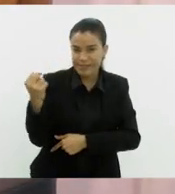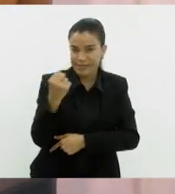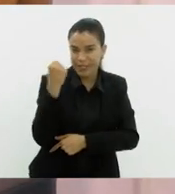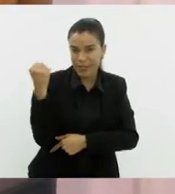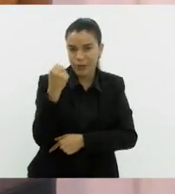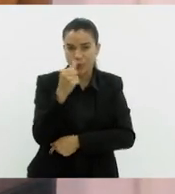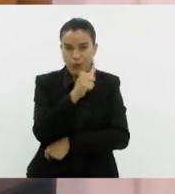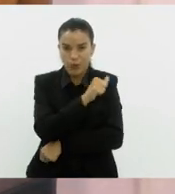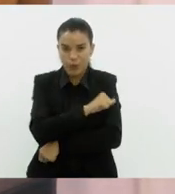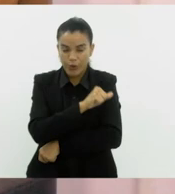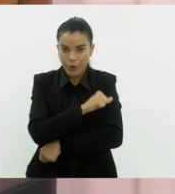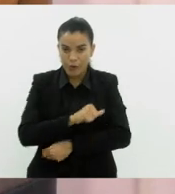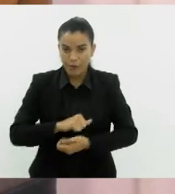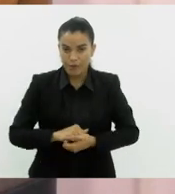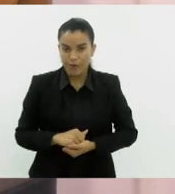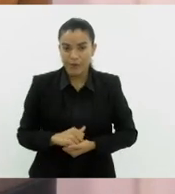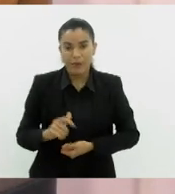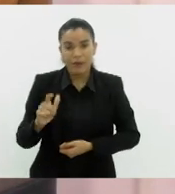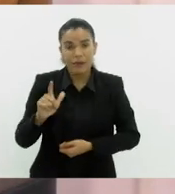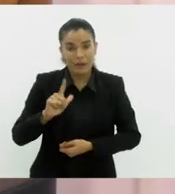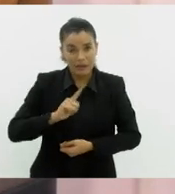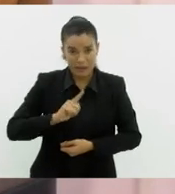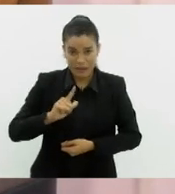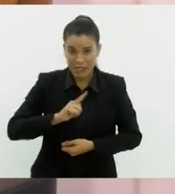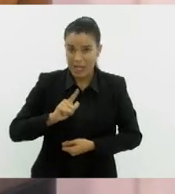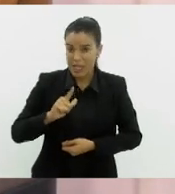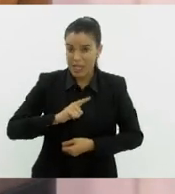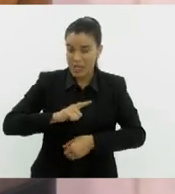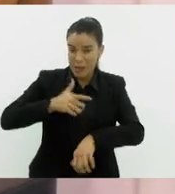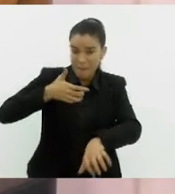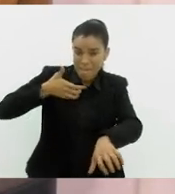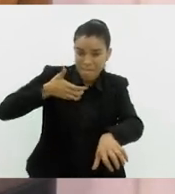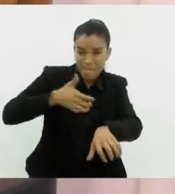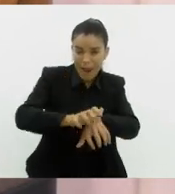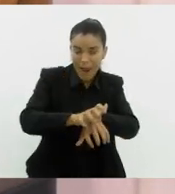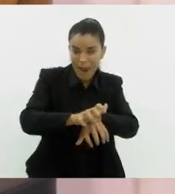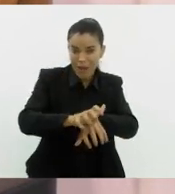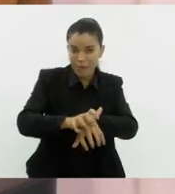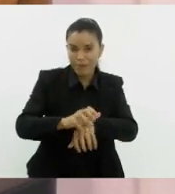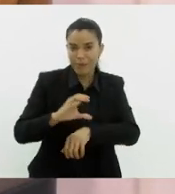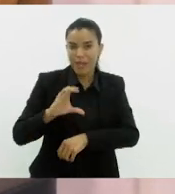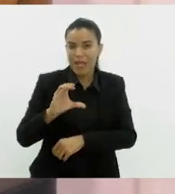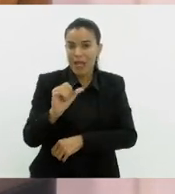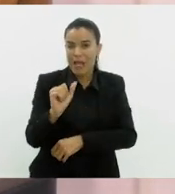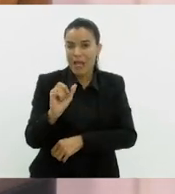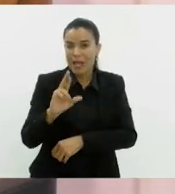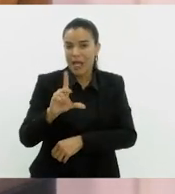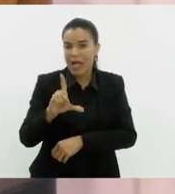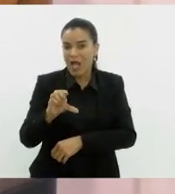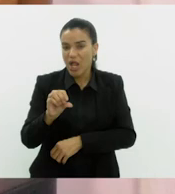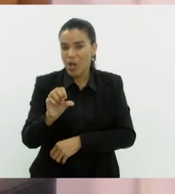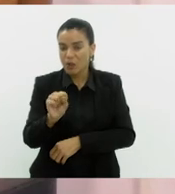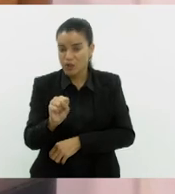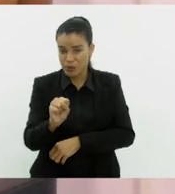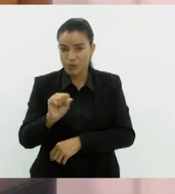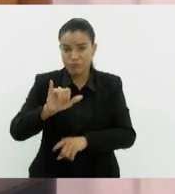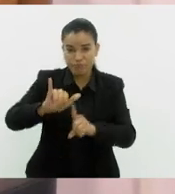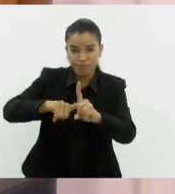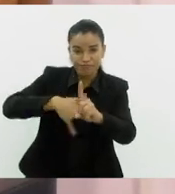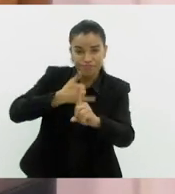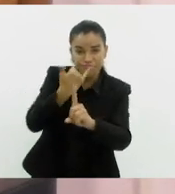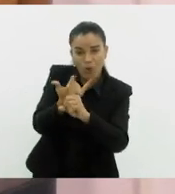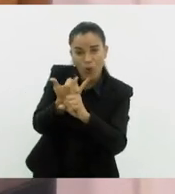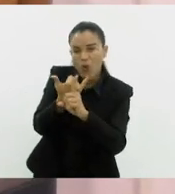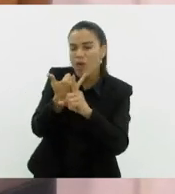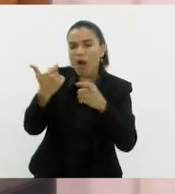de Janeiro. Tem mães, as crianças são estrupadas, o Carlos foi morto por bullying dentro